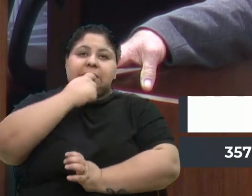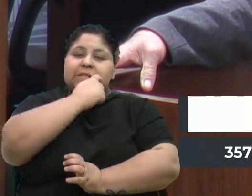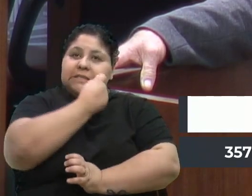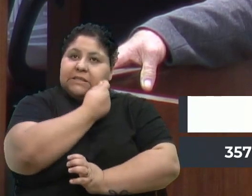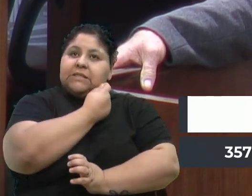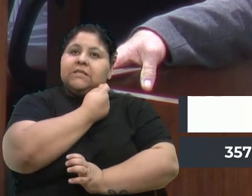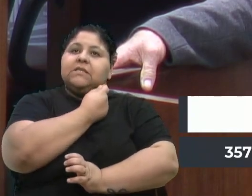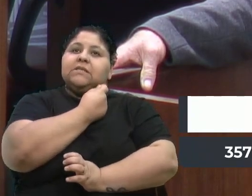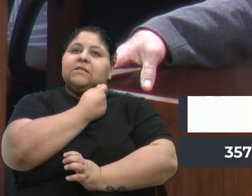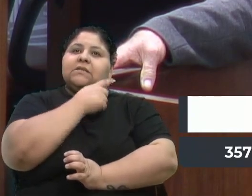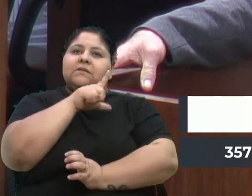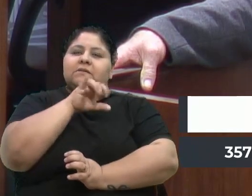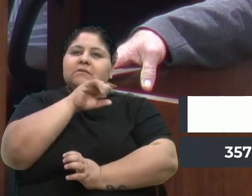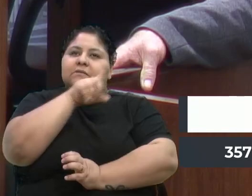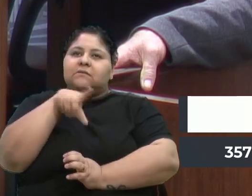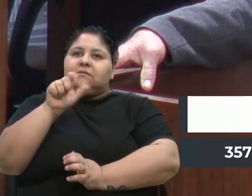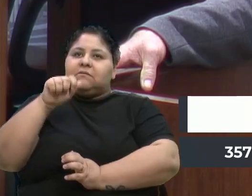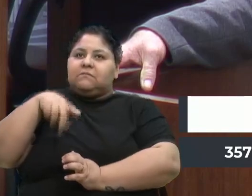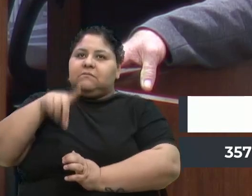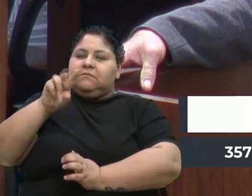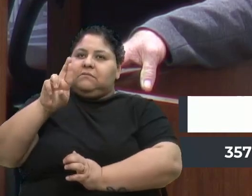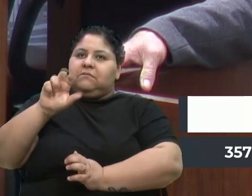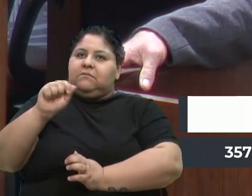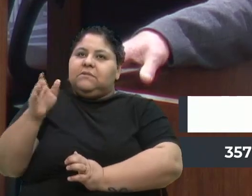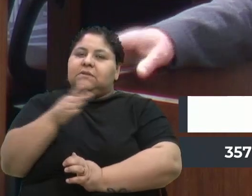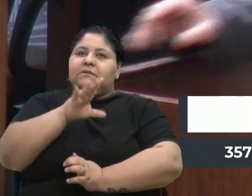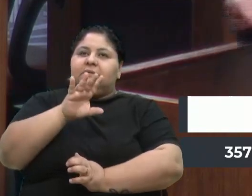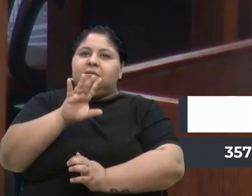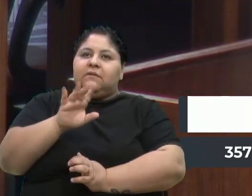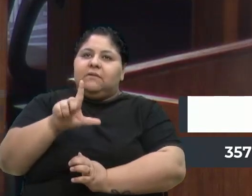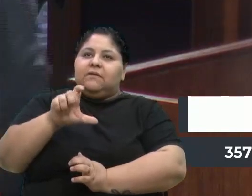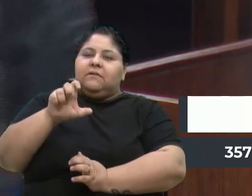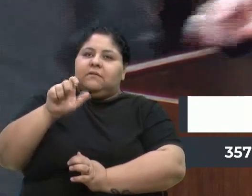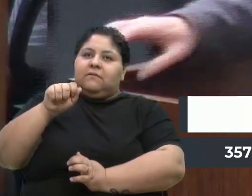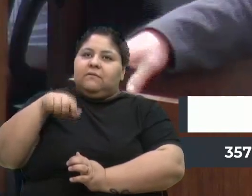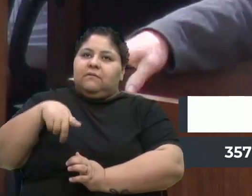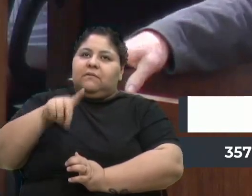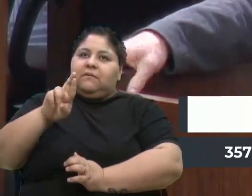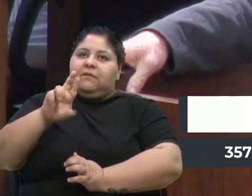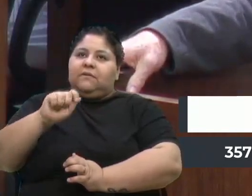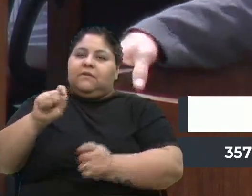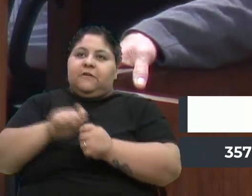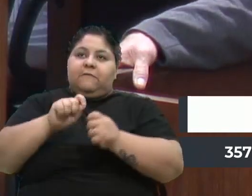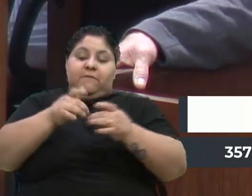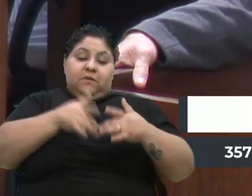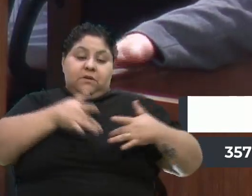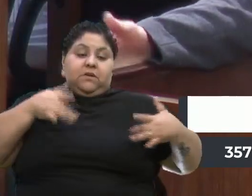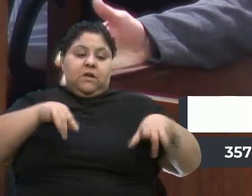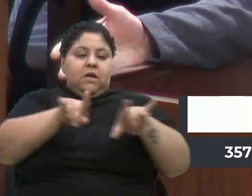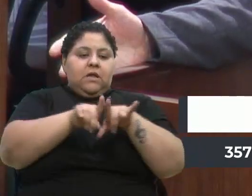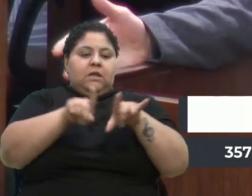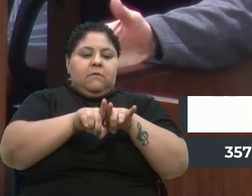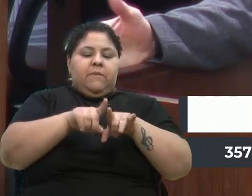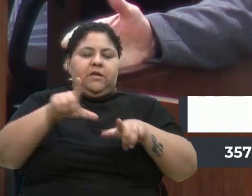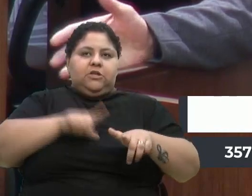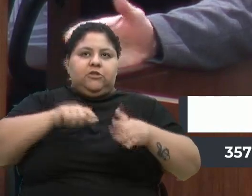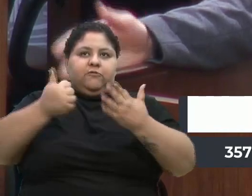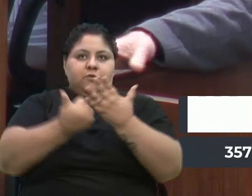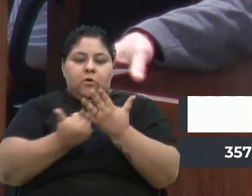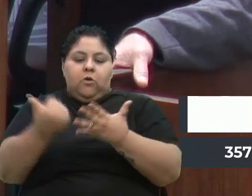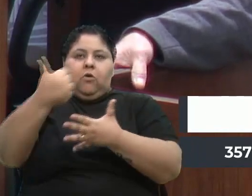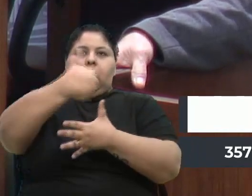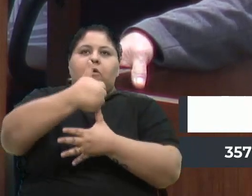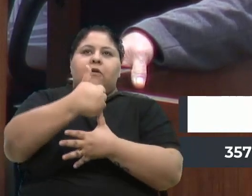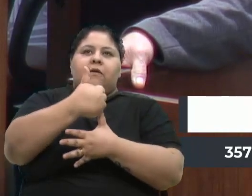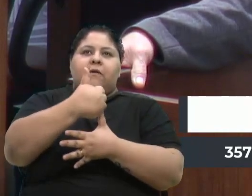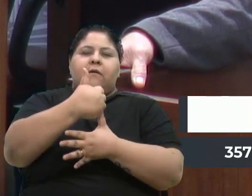a Lisandra Guerra e a Leandra Tuigo, que fazem voluntariado. Eu também tive o privilégio de, há 3, 4